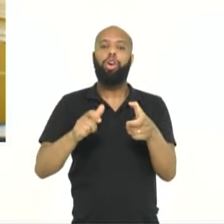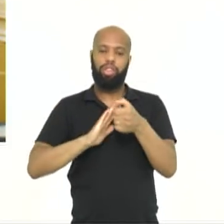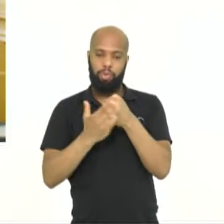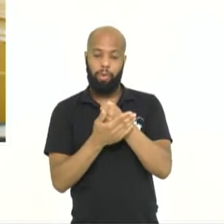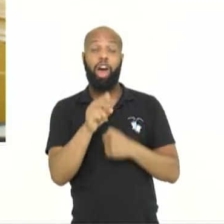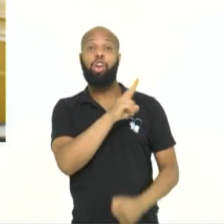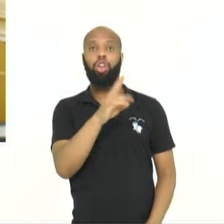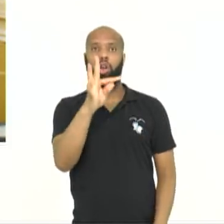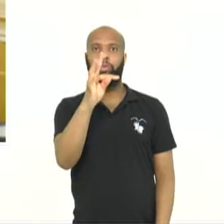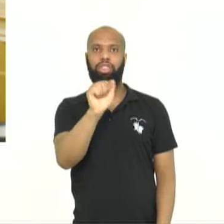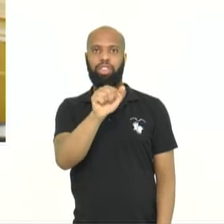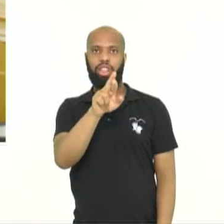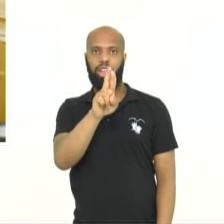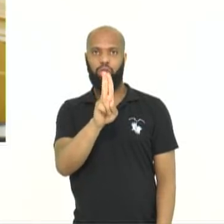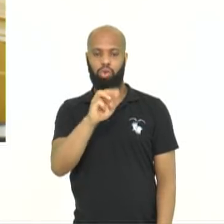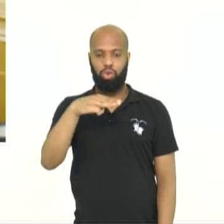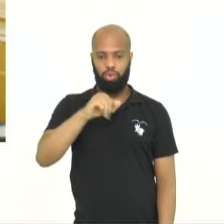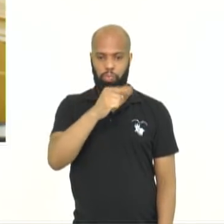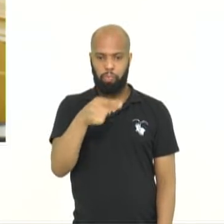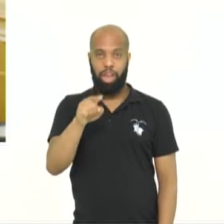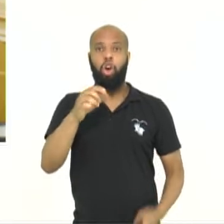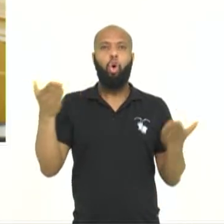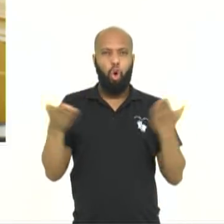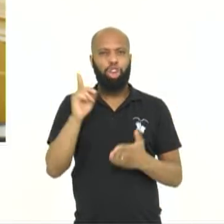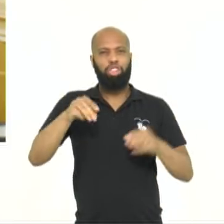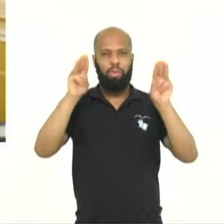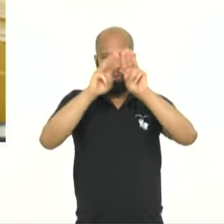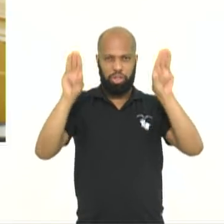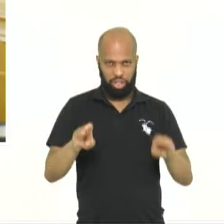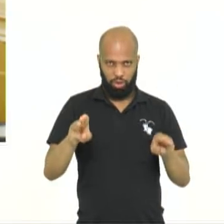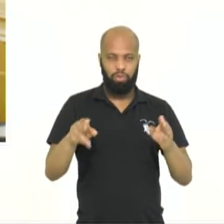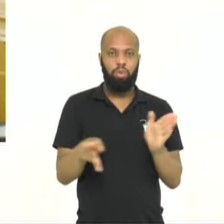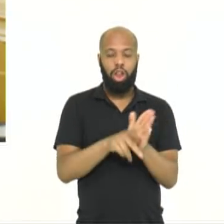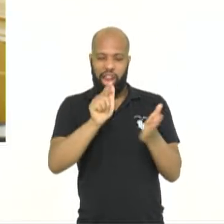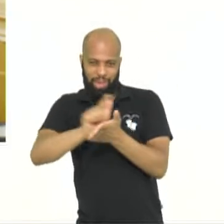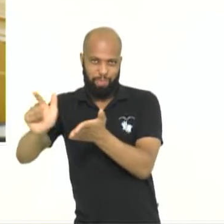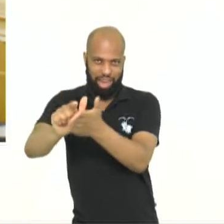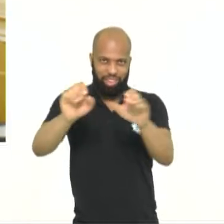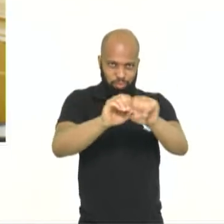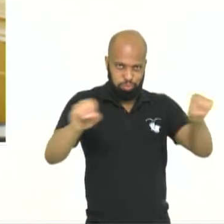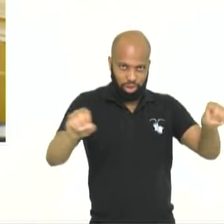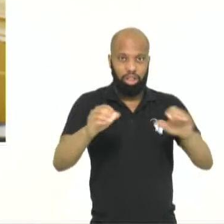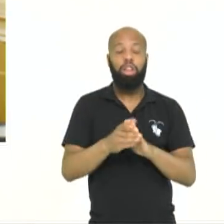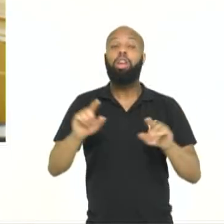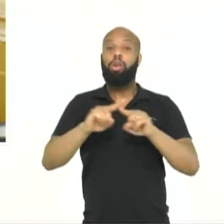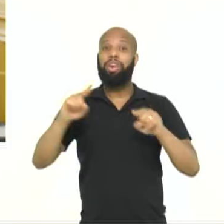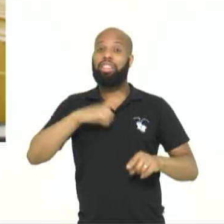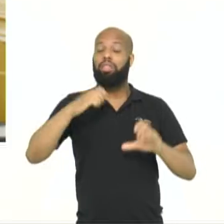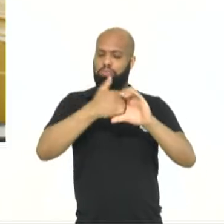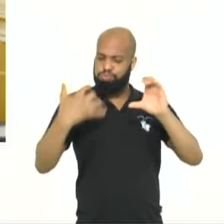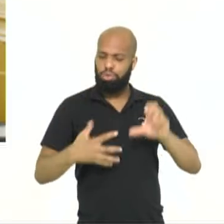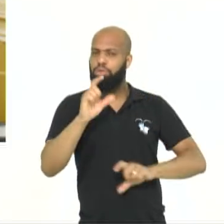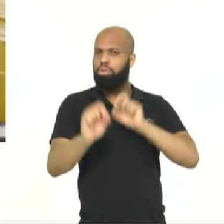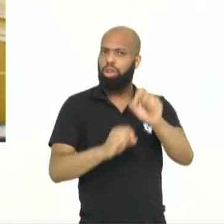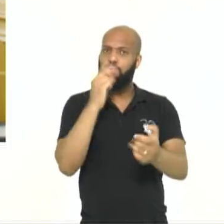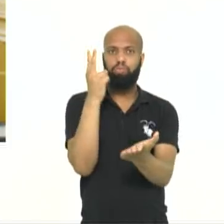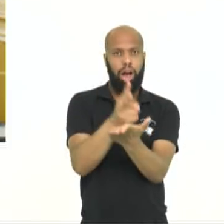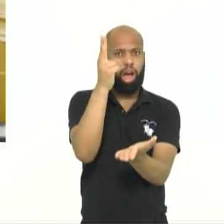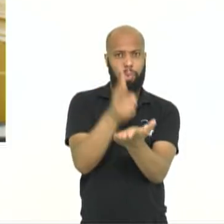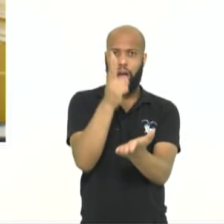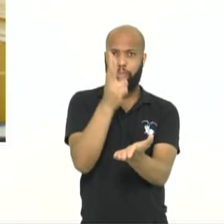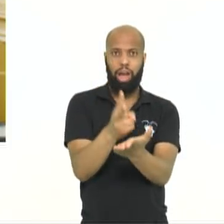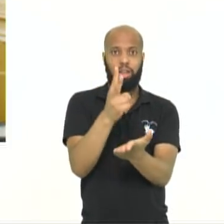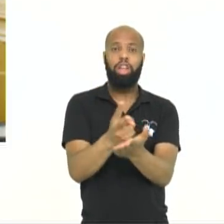está desativada, é o Ecomuseu do Saneamento. Mas essas obras têm uma característica que elas se mantêm